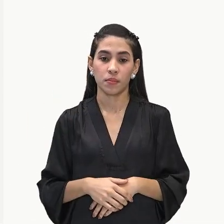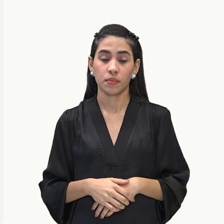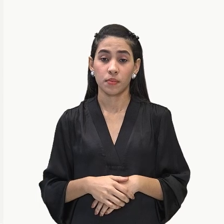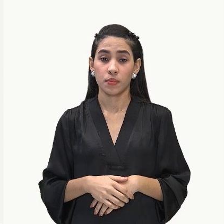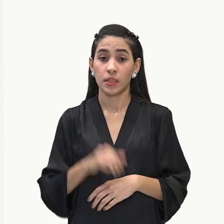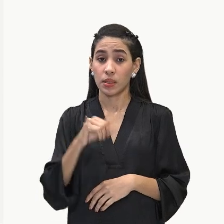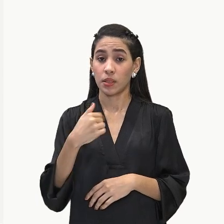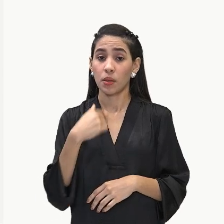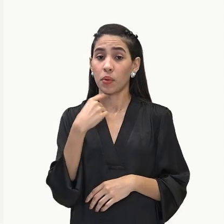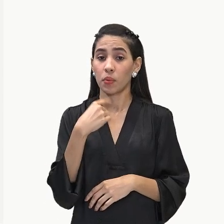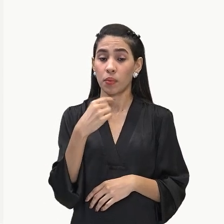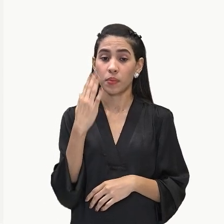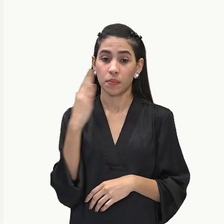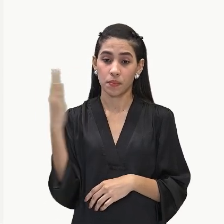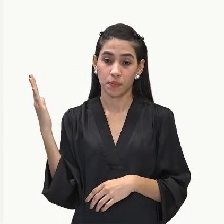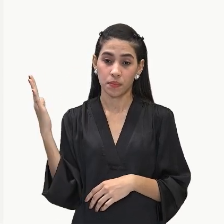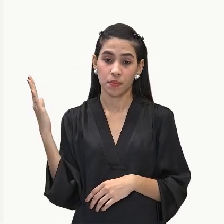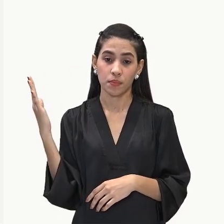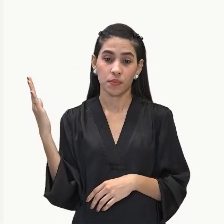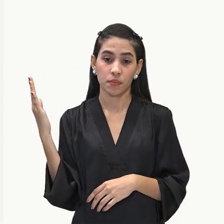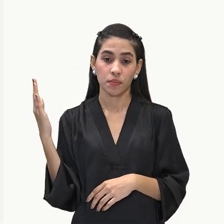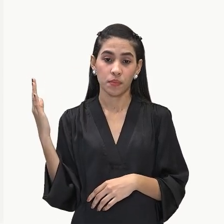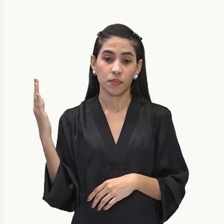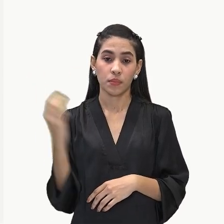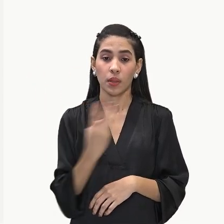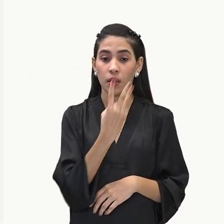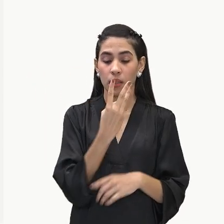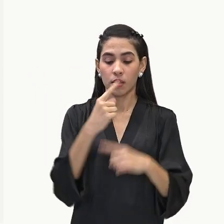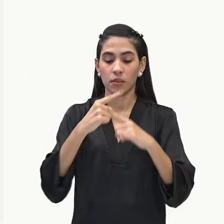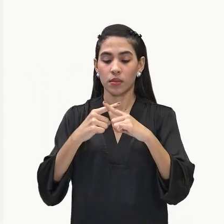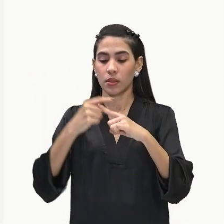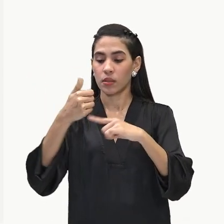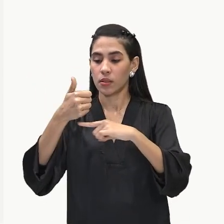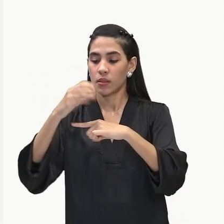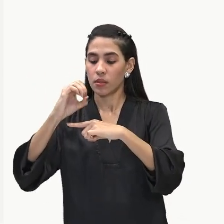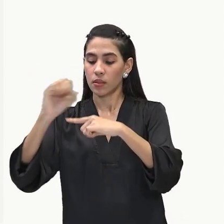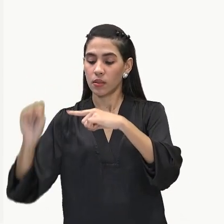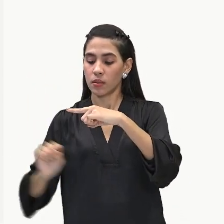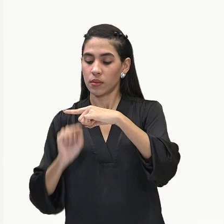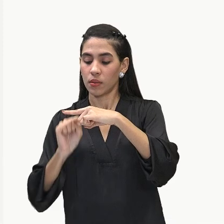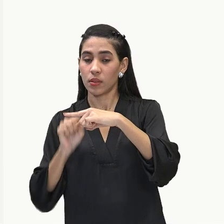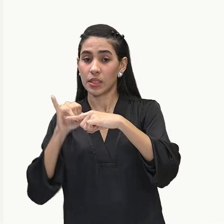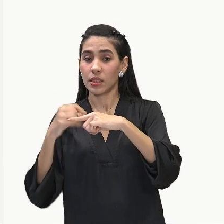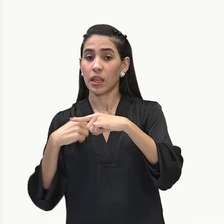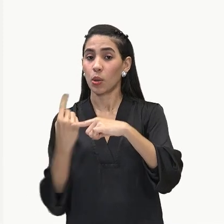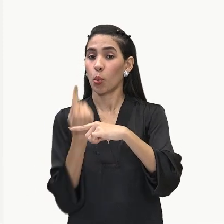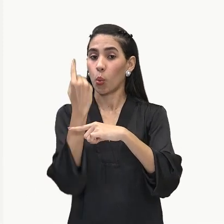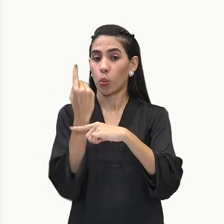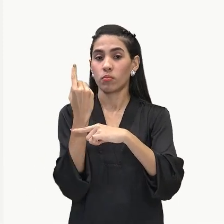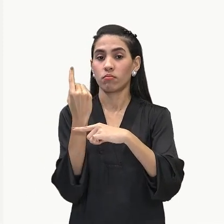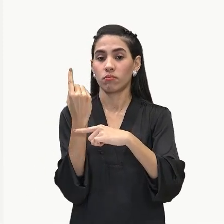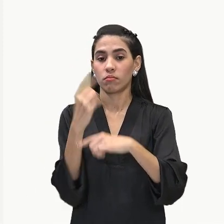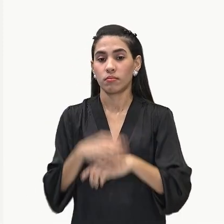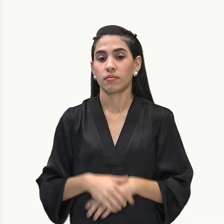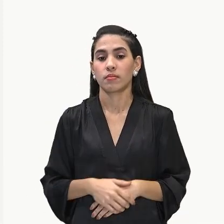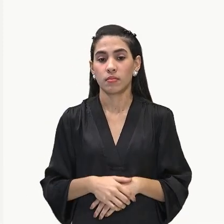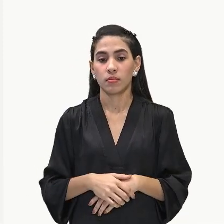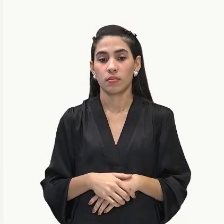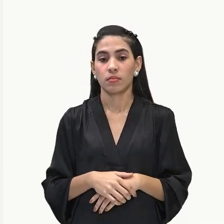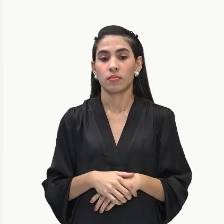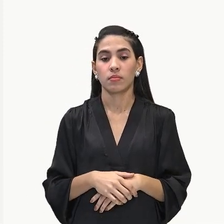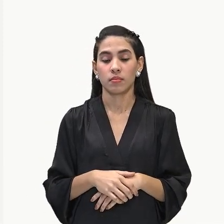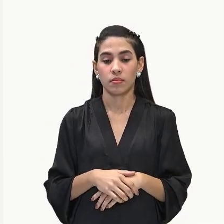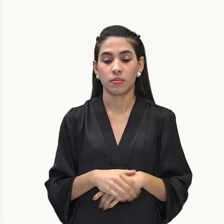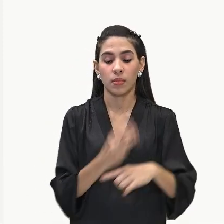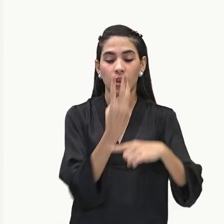dúvida, 3 multiplicado por 10 sobre 8, quando nós temos só um número, embaixo dele,